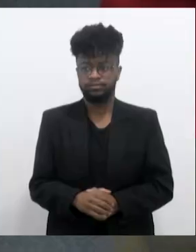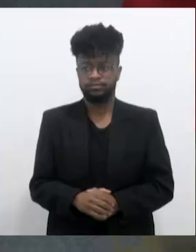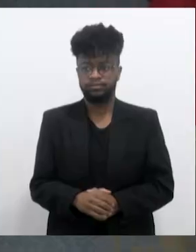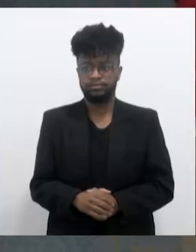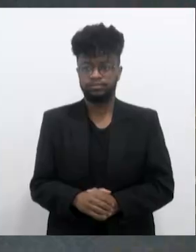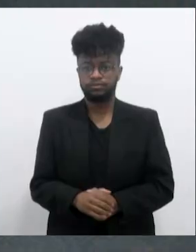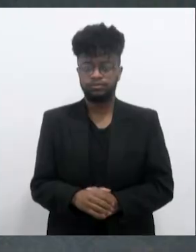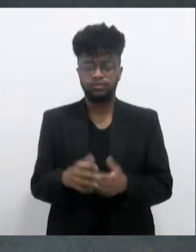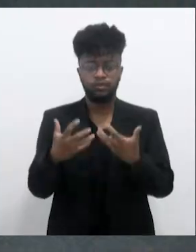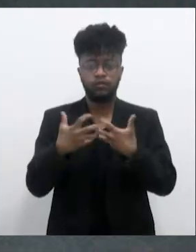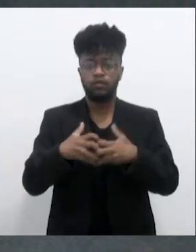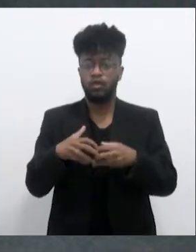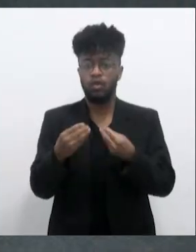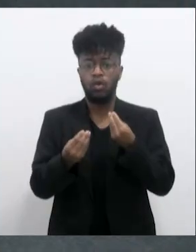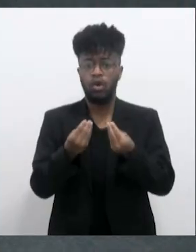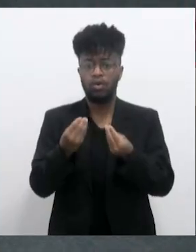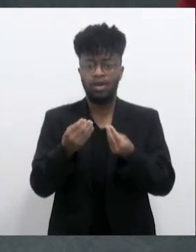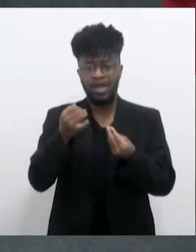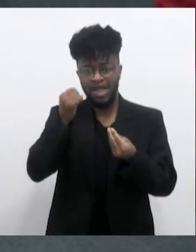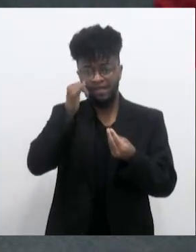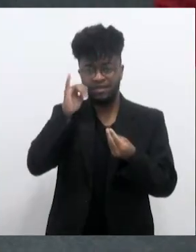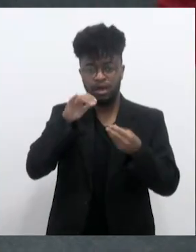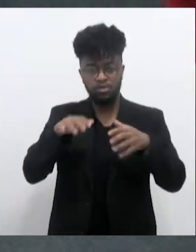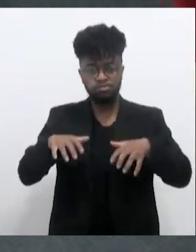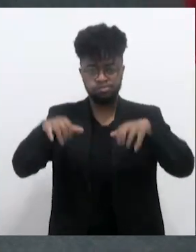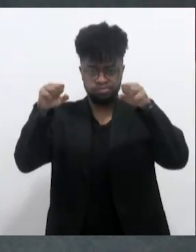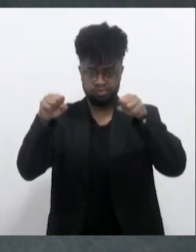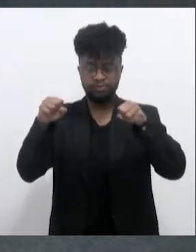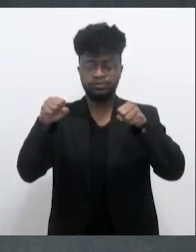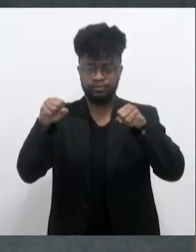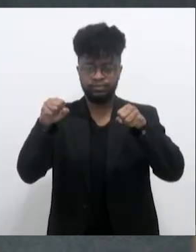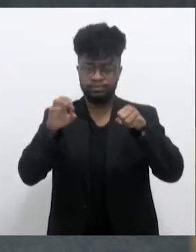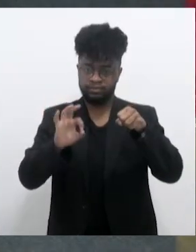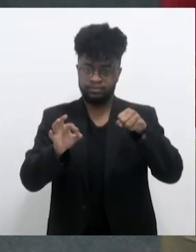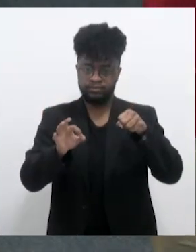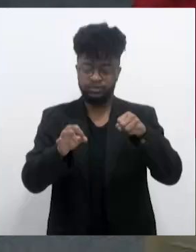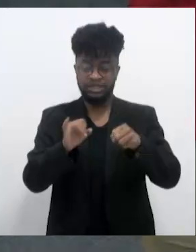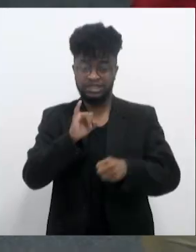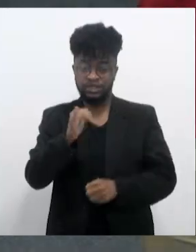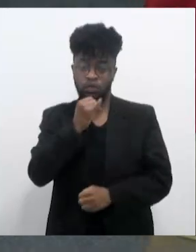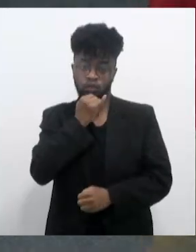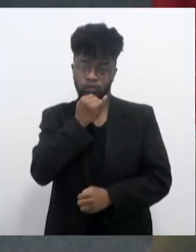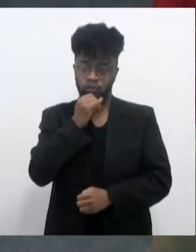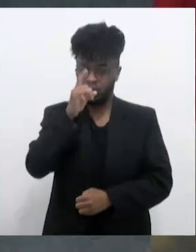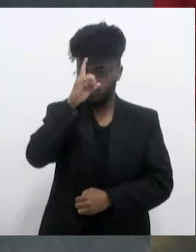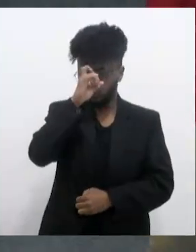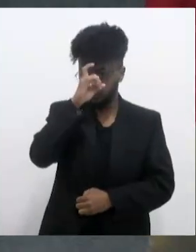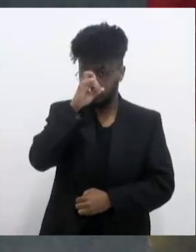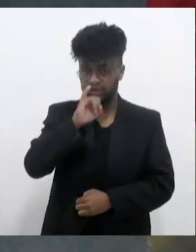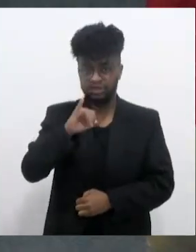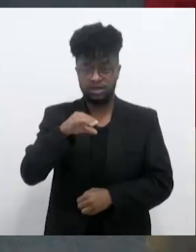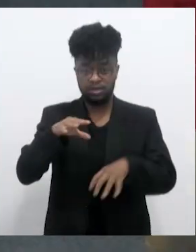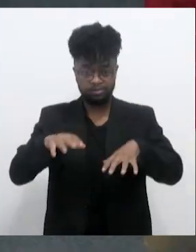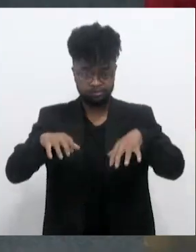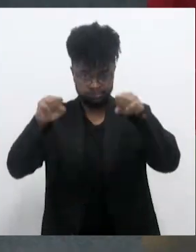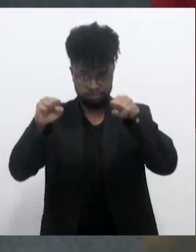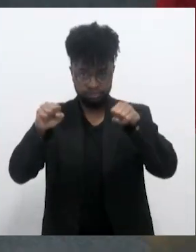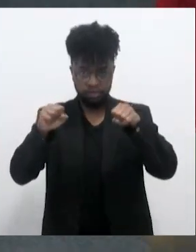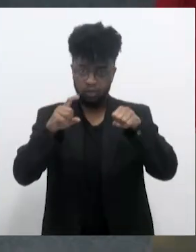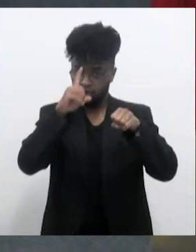para impedir um apagão, uma falta de luz, né? Por exemplo, um hospital. Se falta luz,